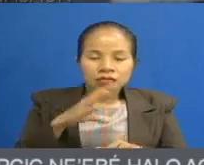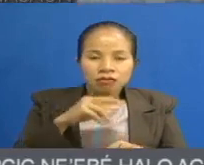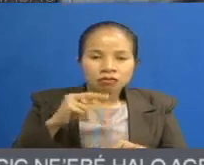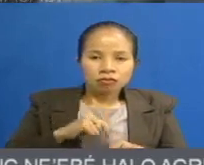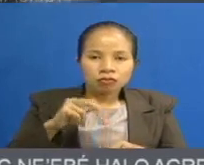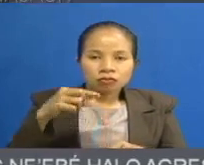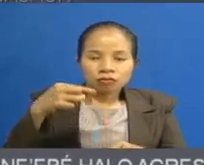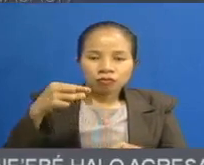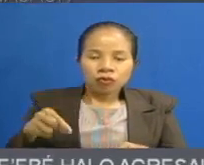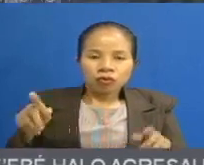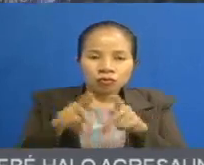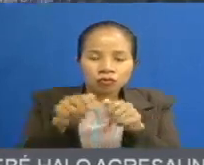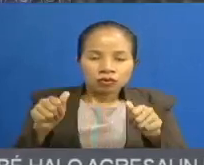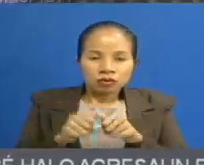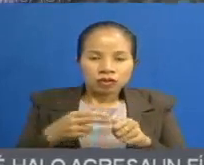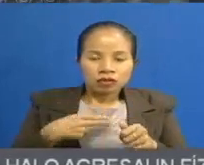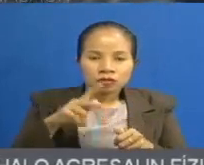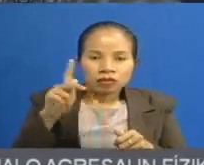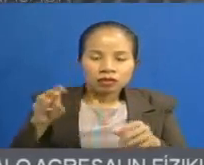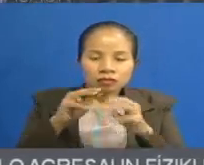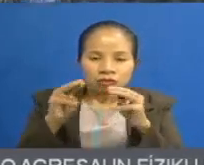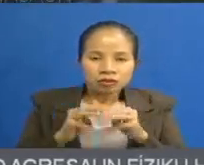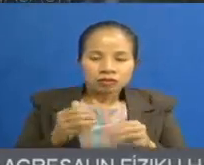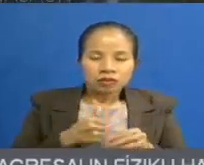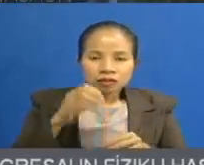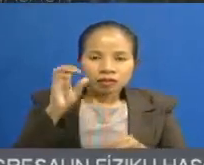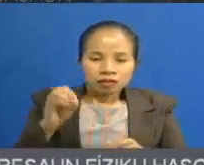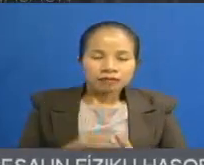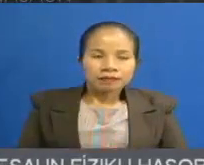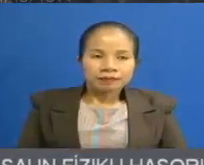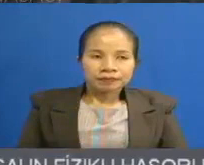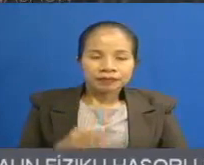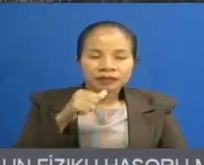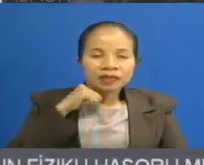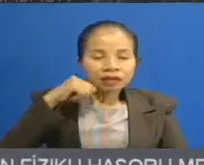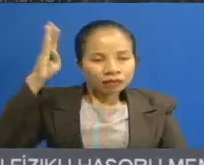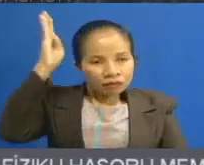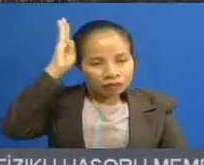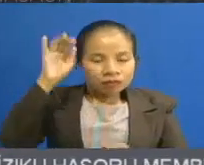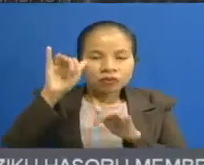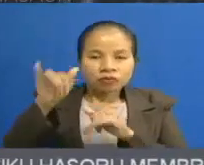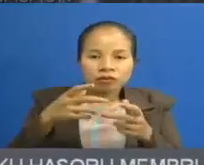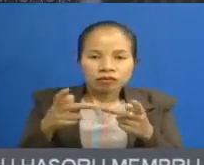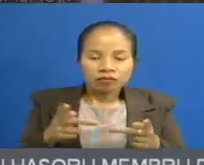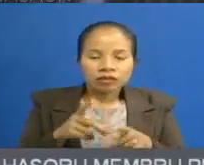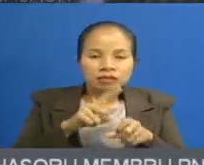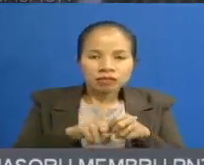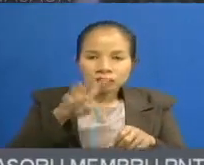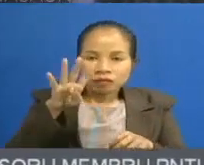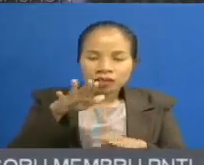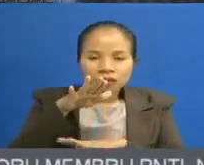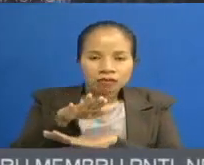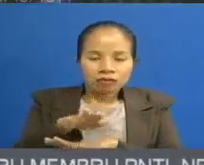moge posto administrativo hatubiliko municipio ainaru. Amo bispo to ihefating mais ou menos tuku hat lorokraik